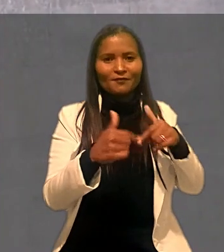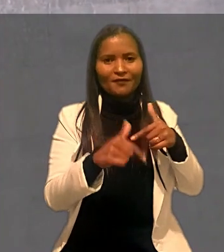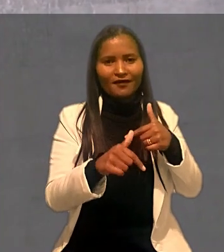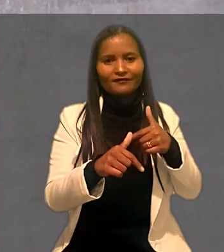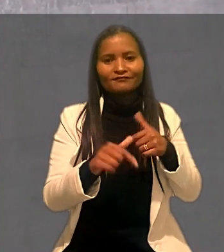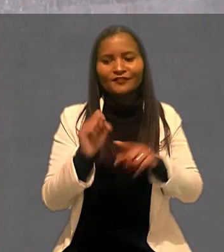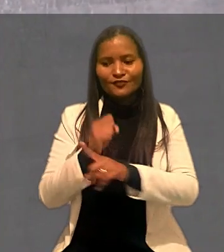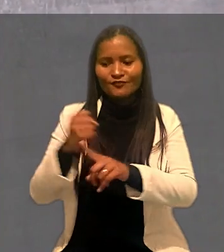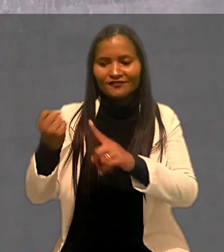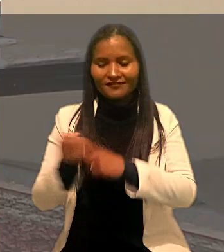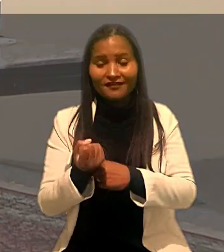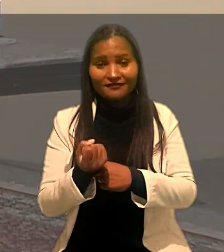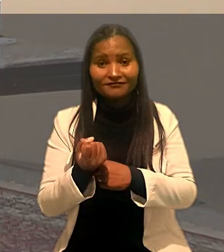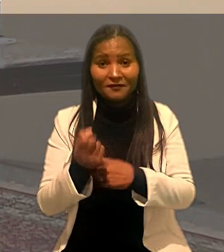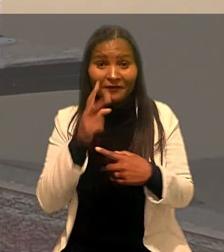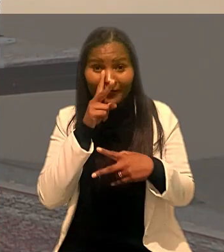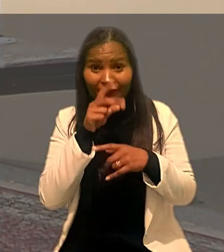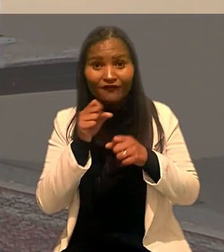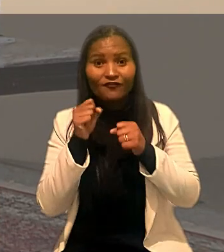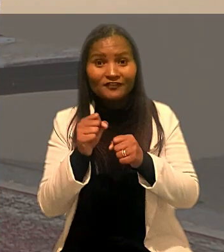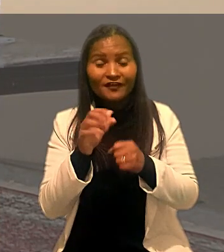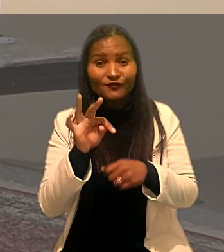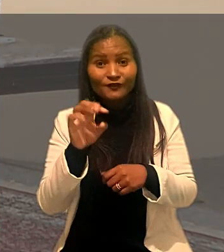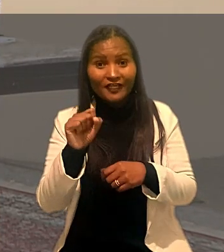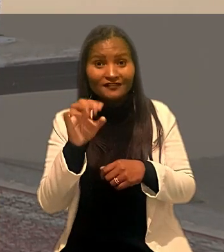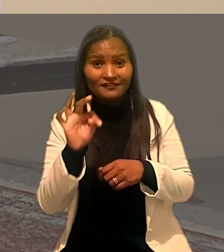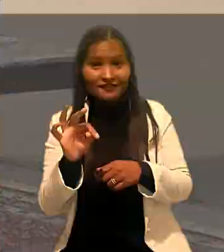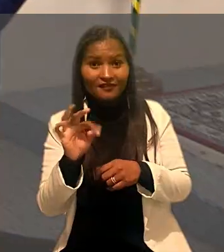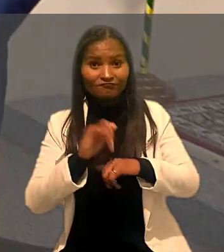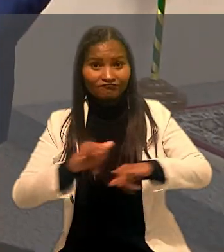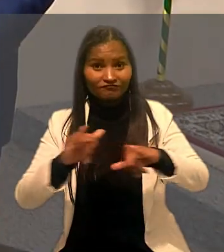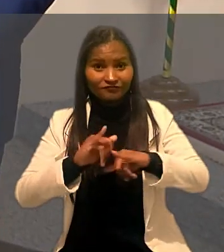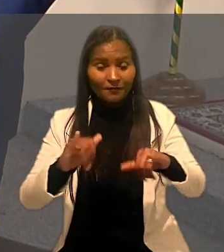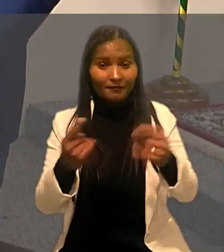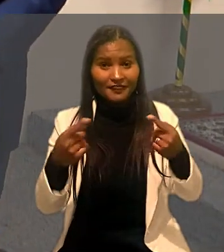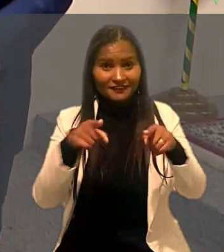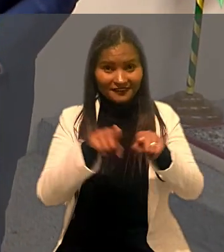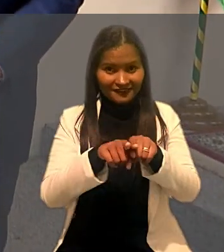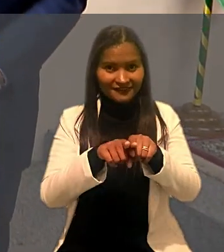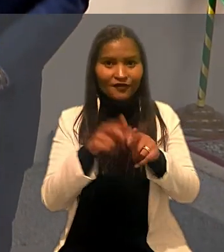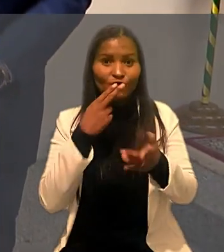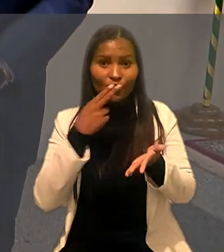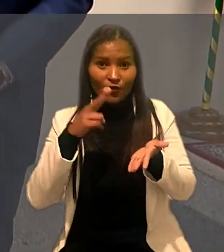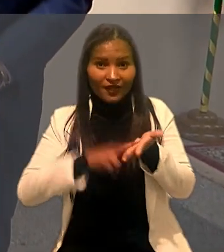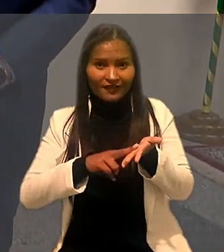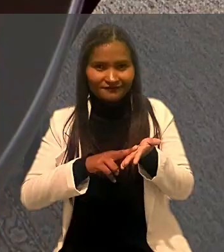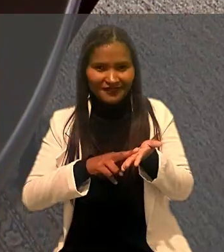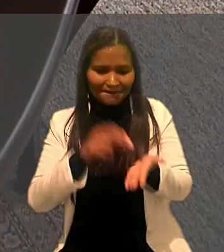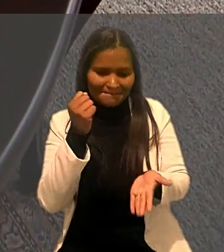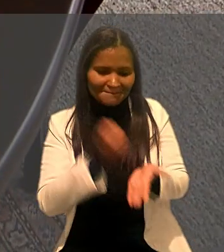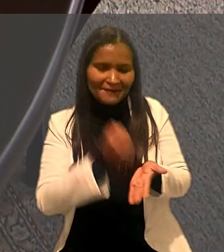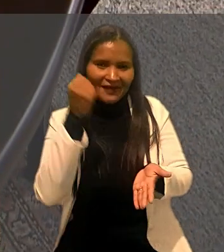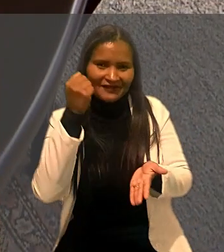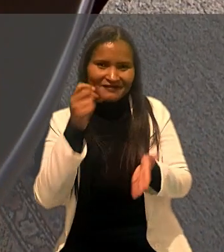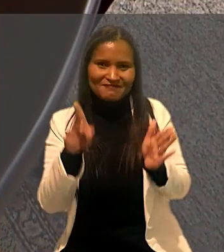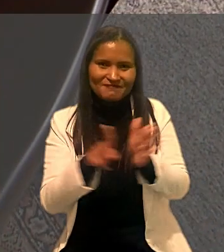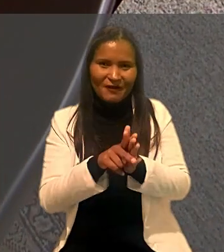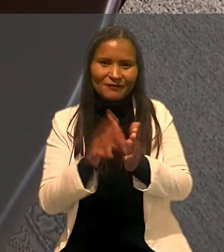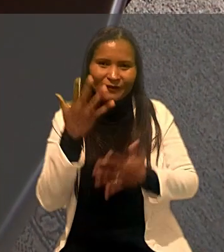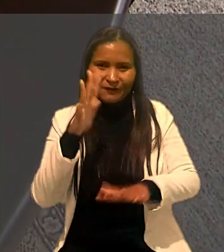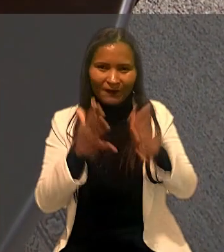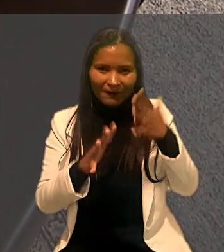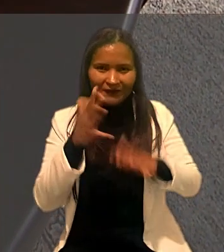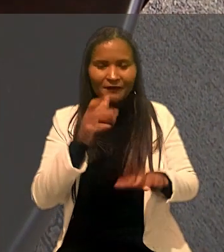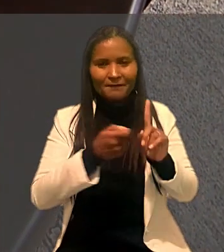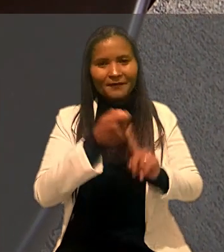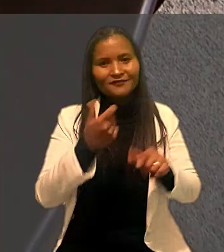do Trabalho da sociedade. E para reforçar essa missão institucional, o TST lançou, em parceria com os Correios, um selo postal